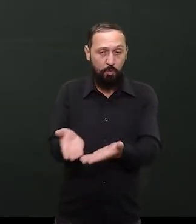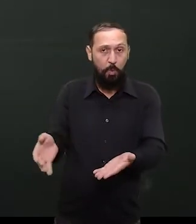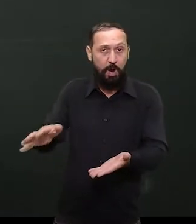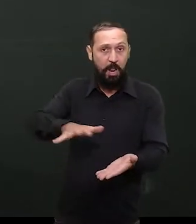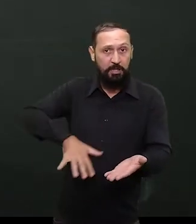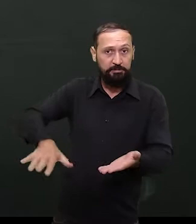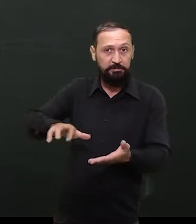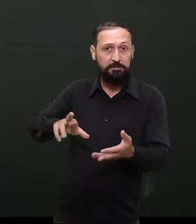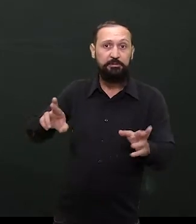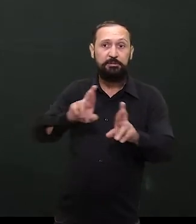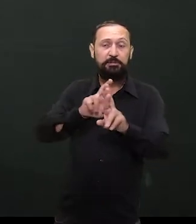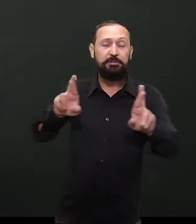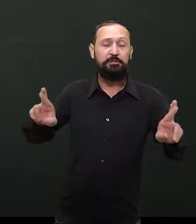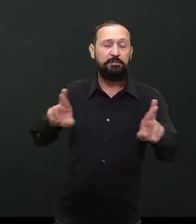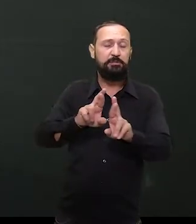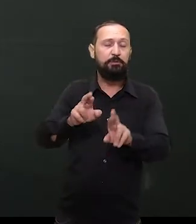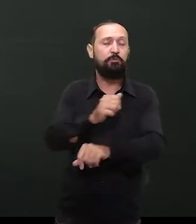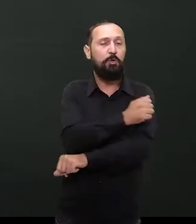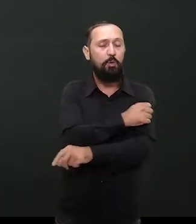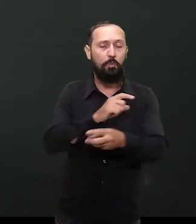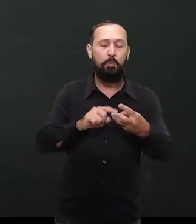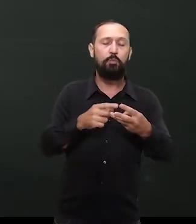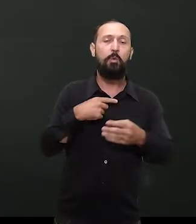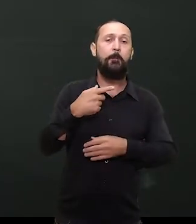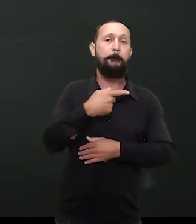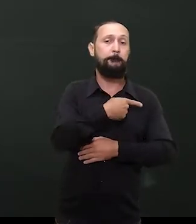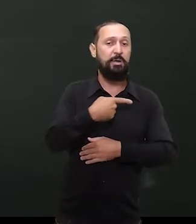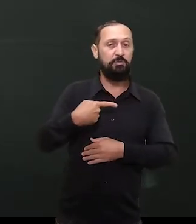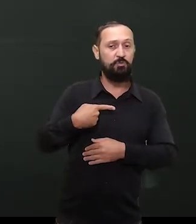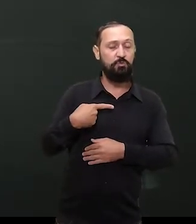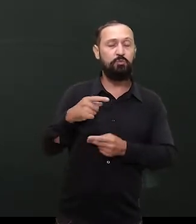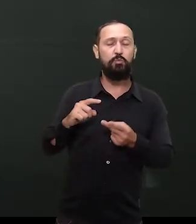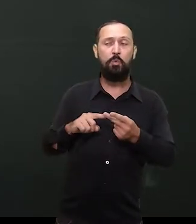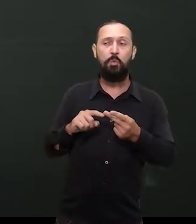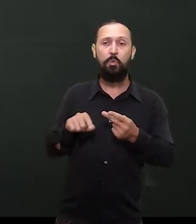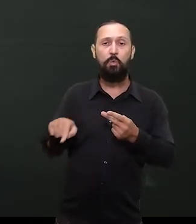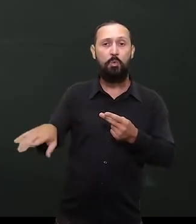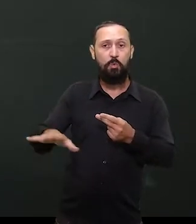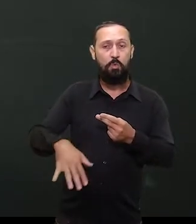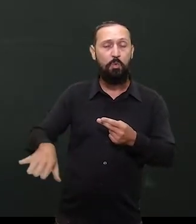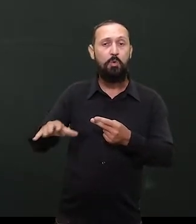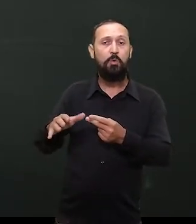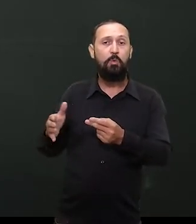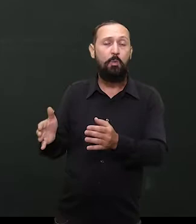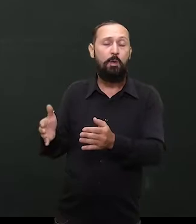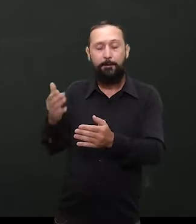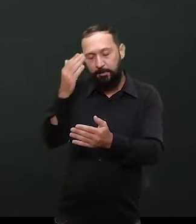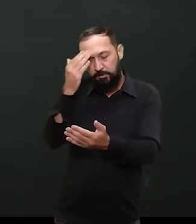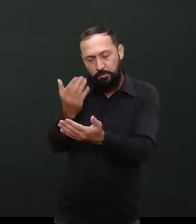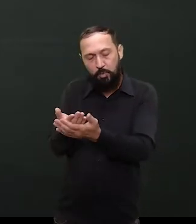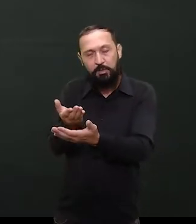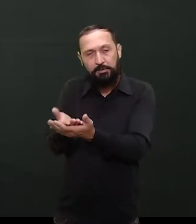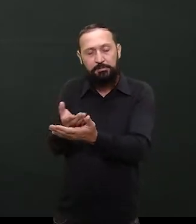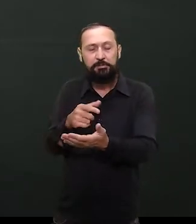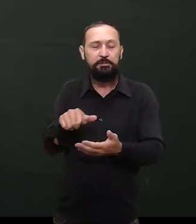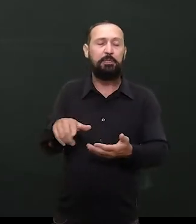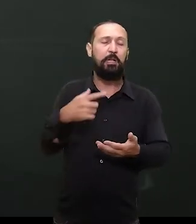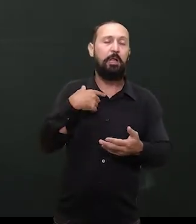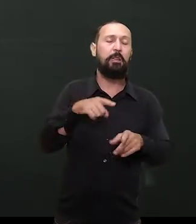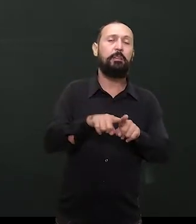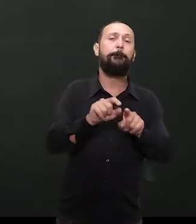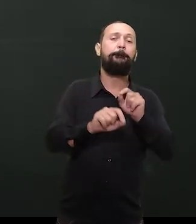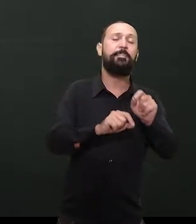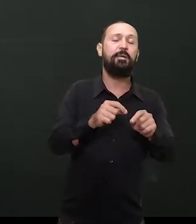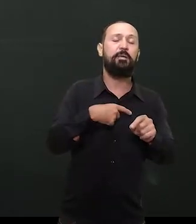relação aos alunos de Pastores em relação aos seus fiéis padres relação seus fiéis assim também uma